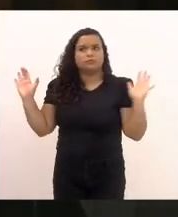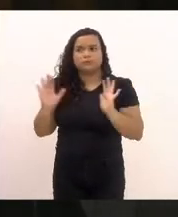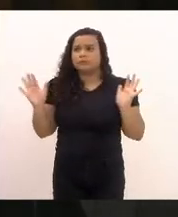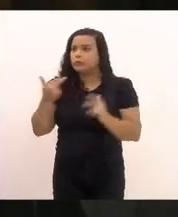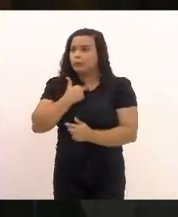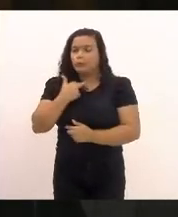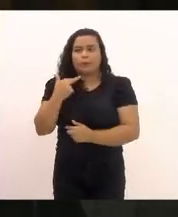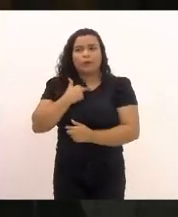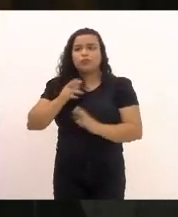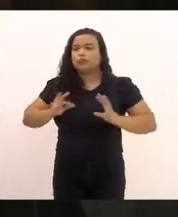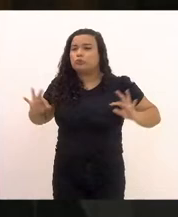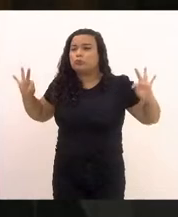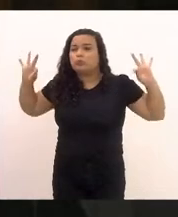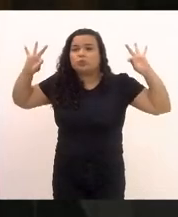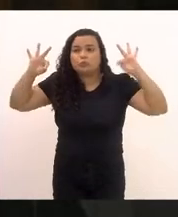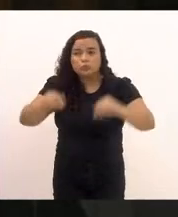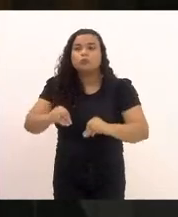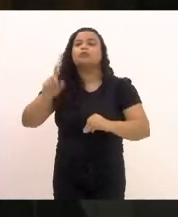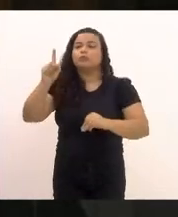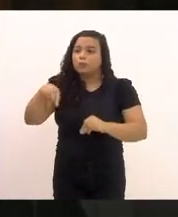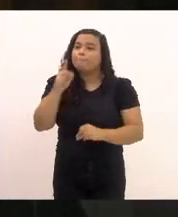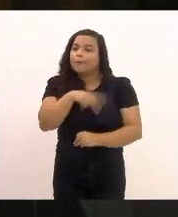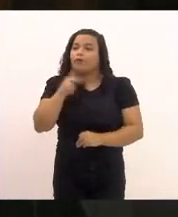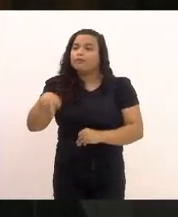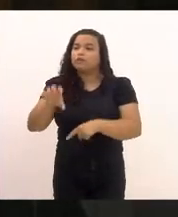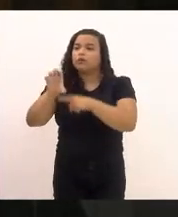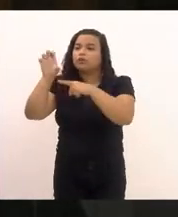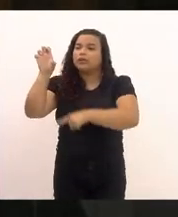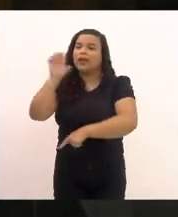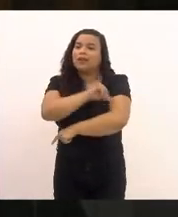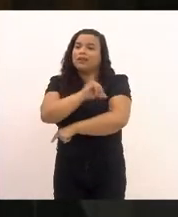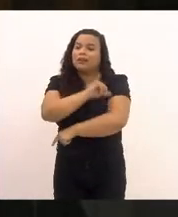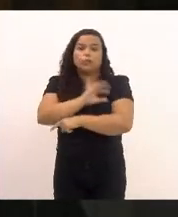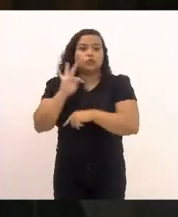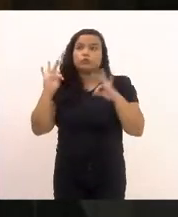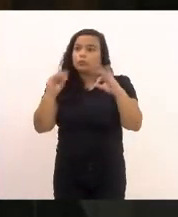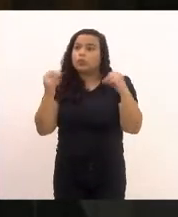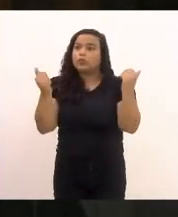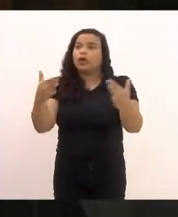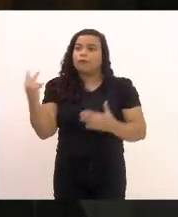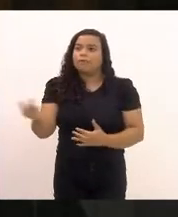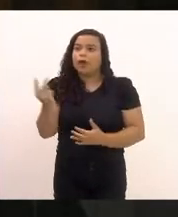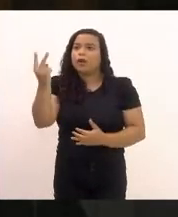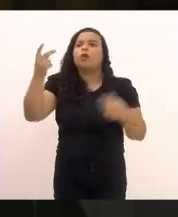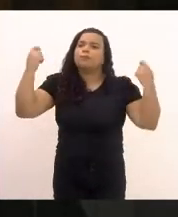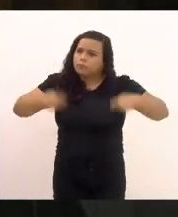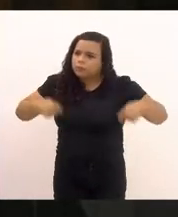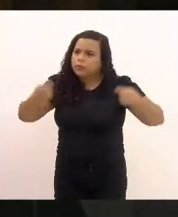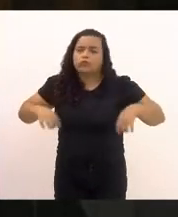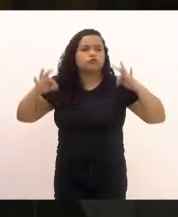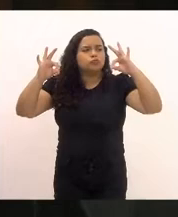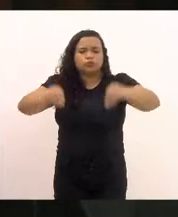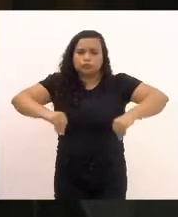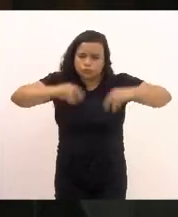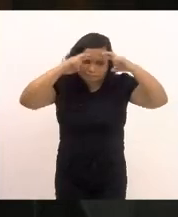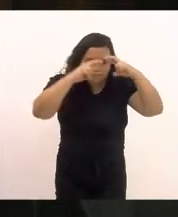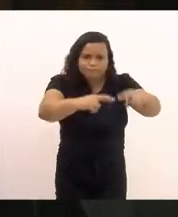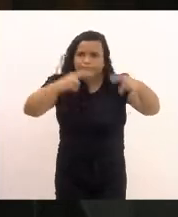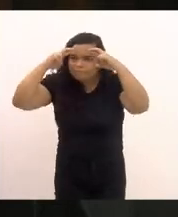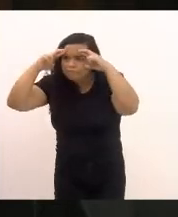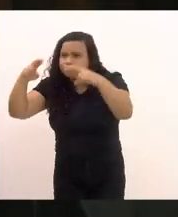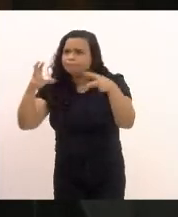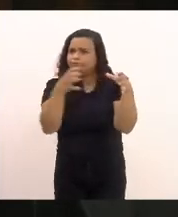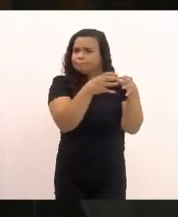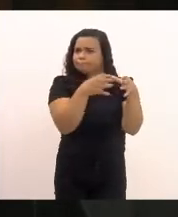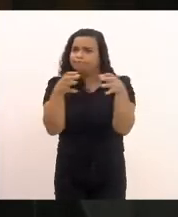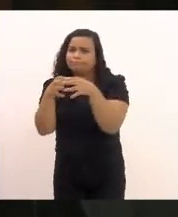todos professores do Estado do Rio de Janeiro, todos têm que ser valorizados, todos têm que ser tratados com todo respeito, porque são